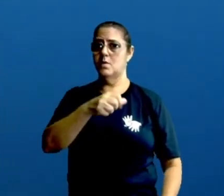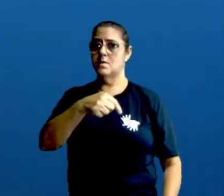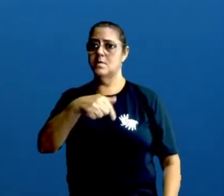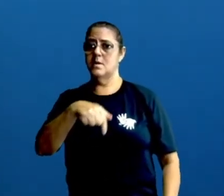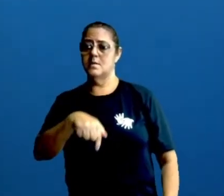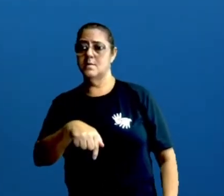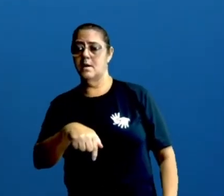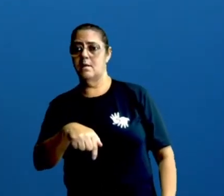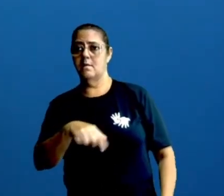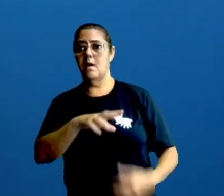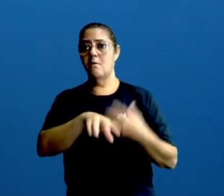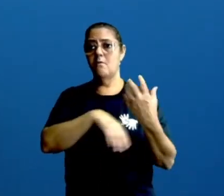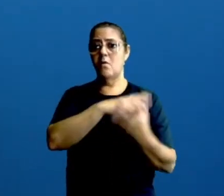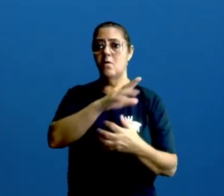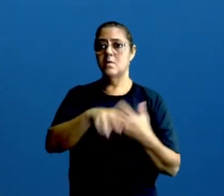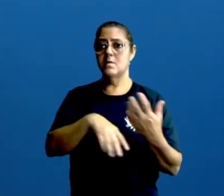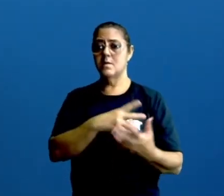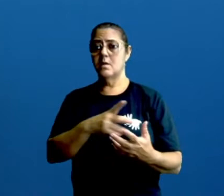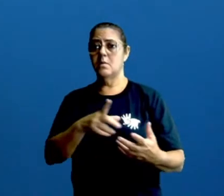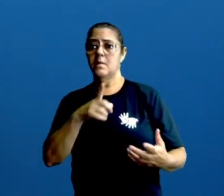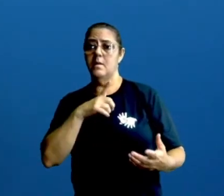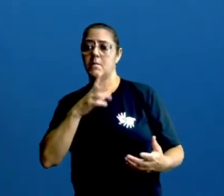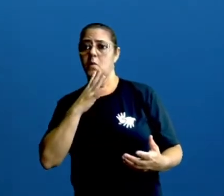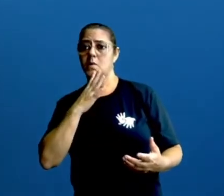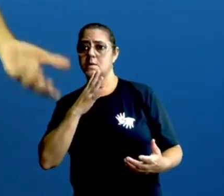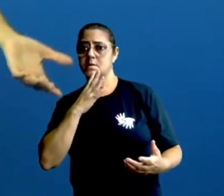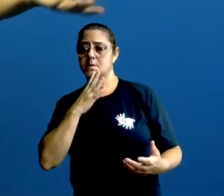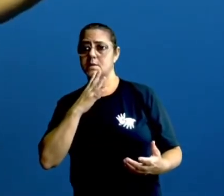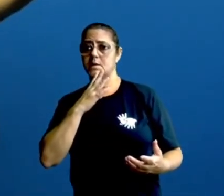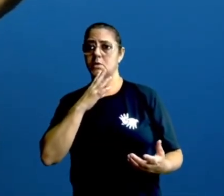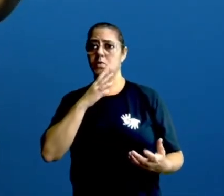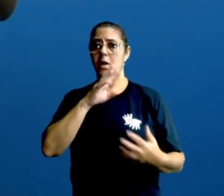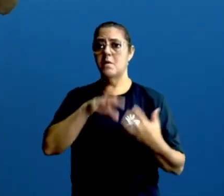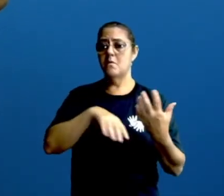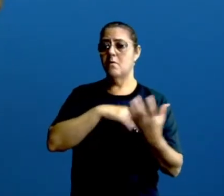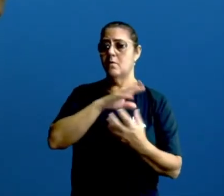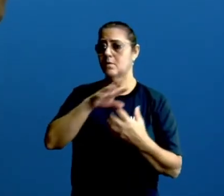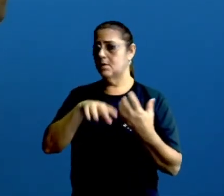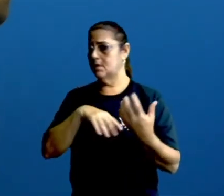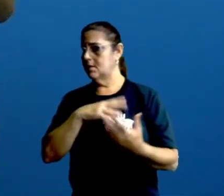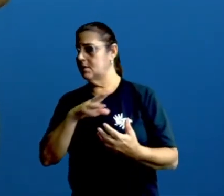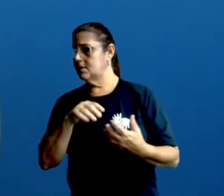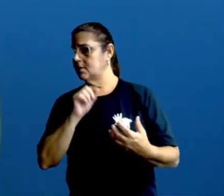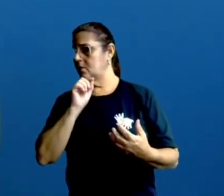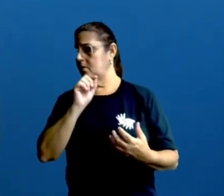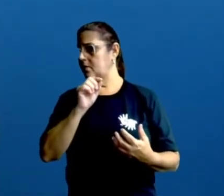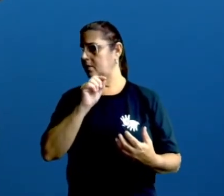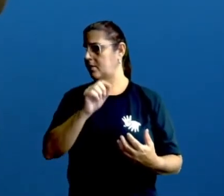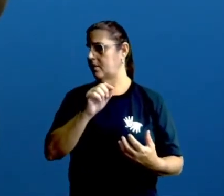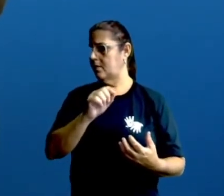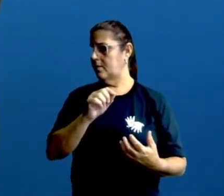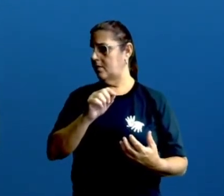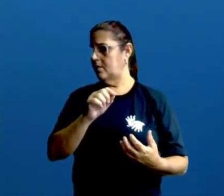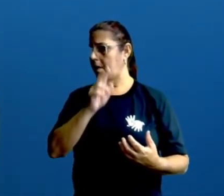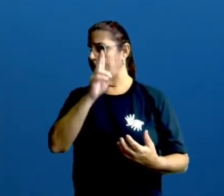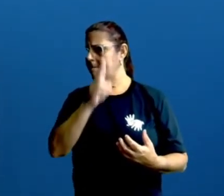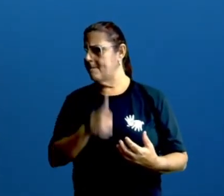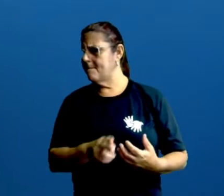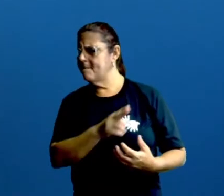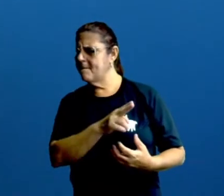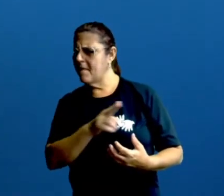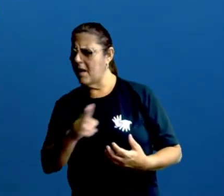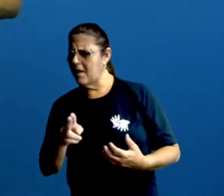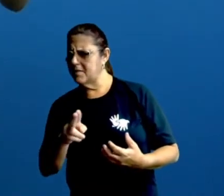Revolução Pernambucana, que por sua vez também é conhecida como Revolução dos Padres. E o que danado tem a ver padre